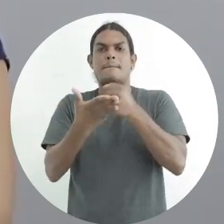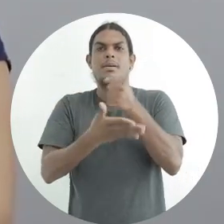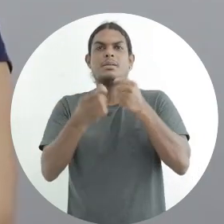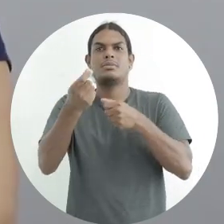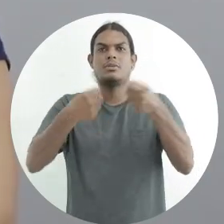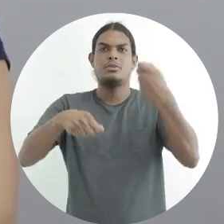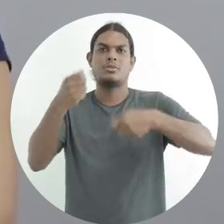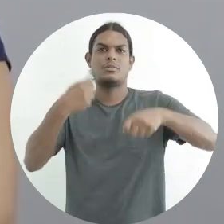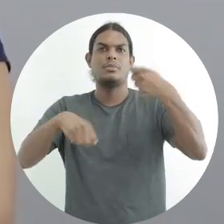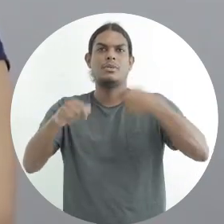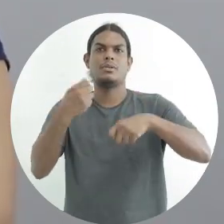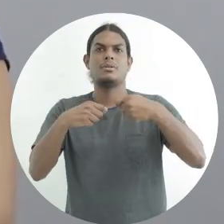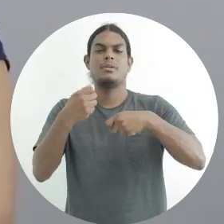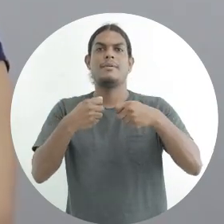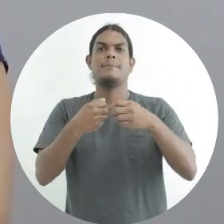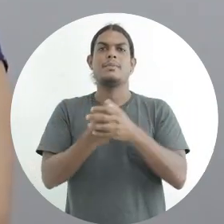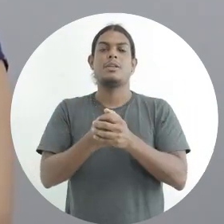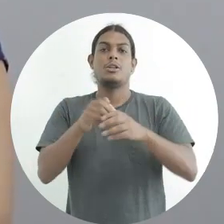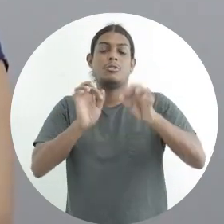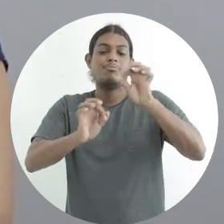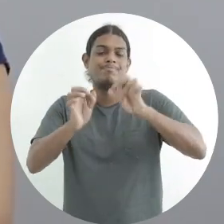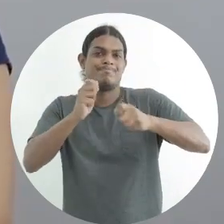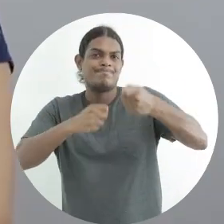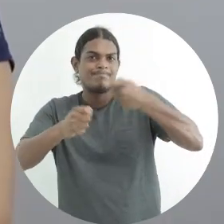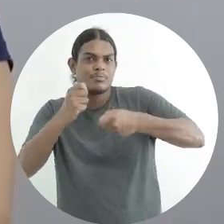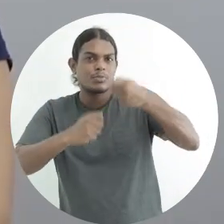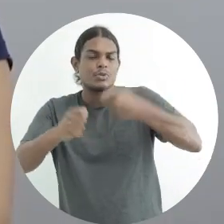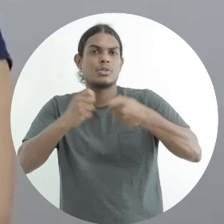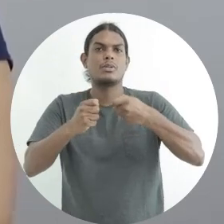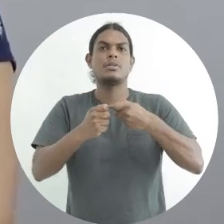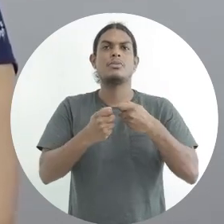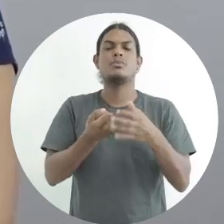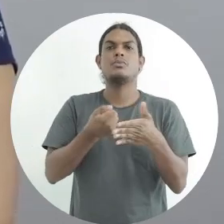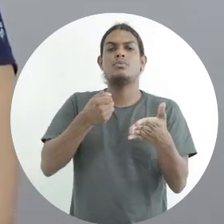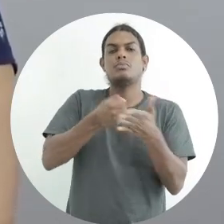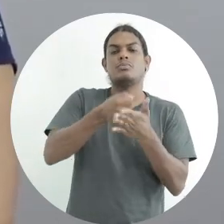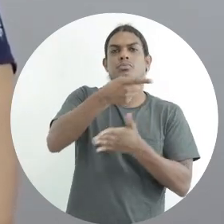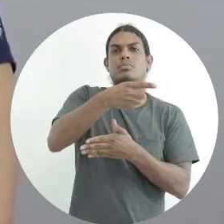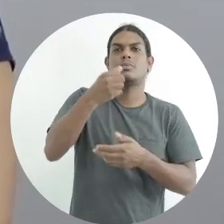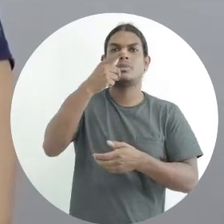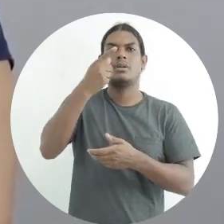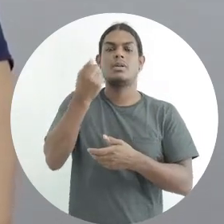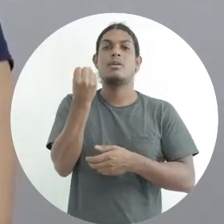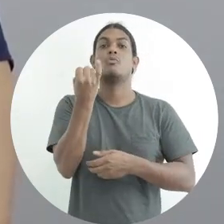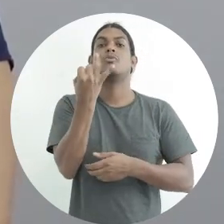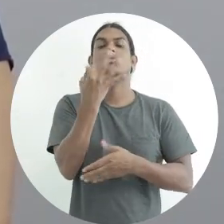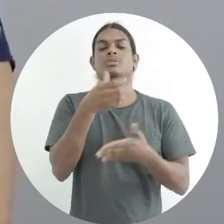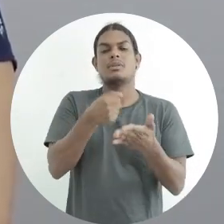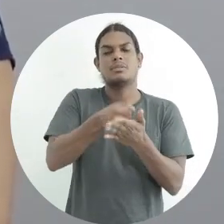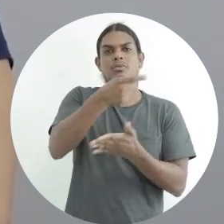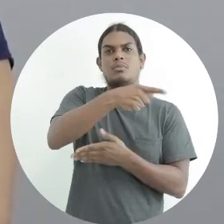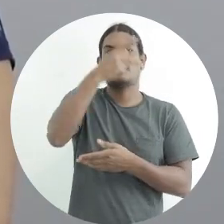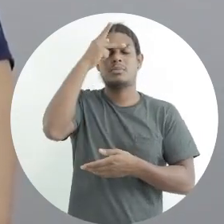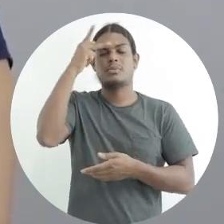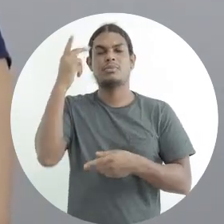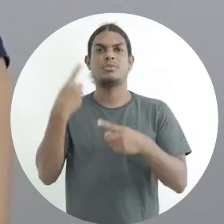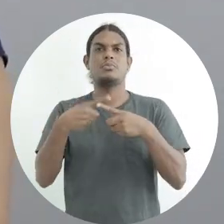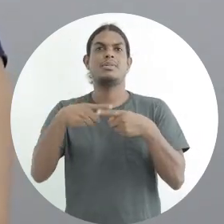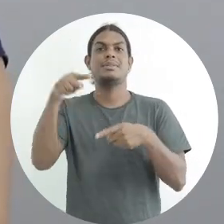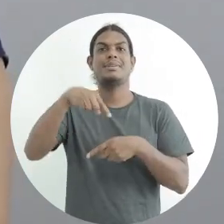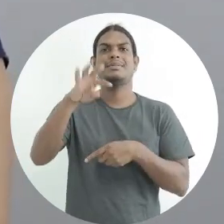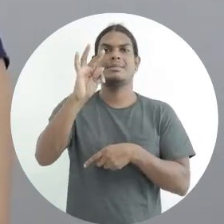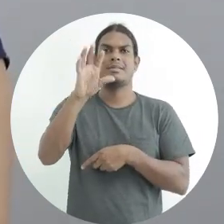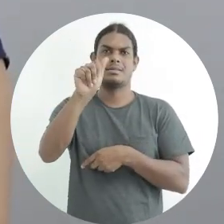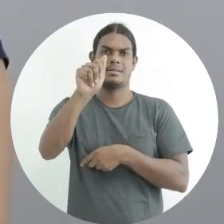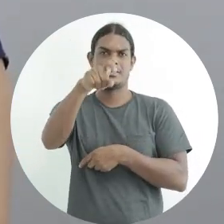termina por conter o consumo. Por quê? Porque se essa taxa é a que baliza